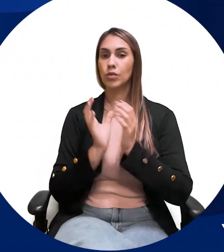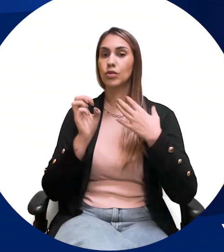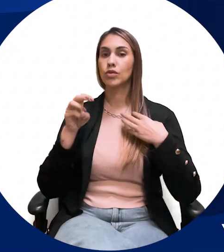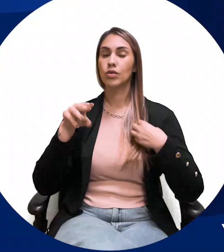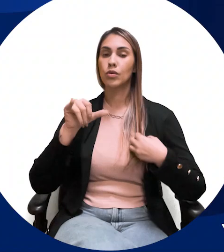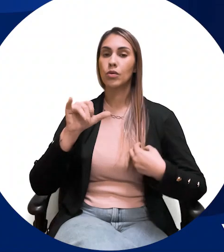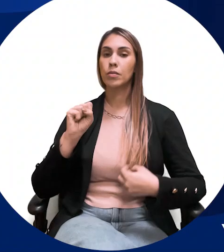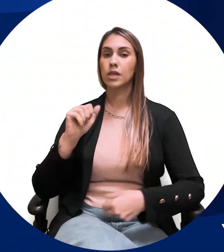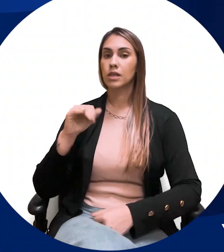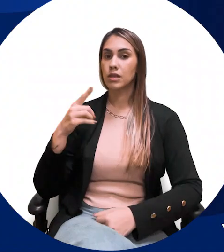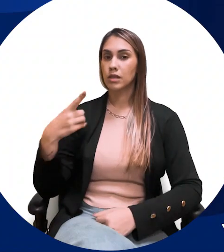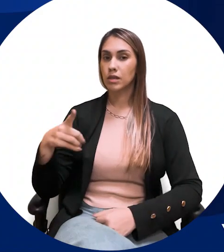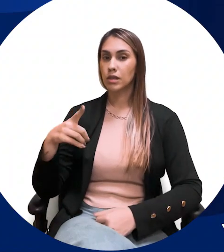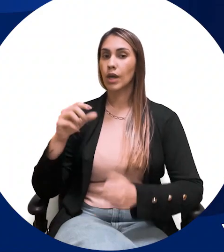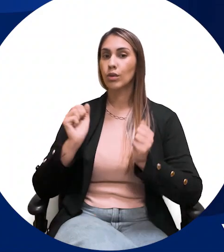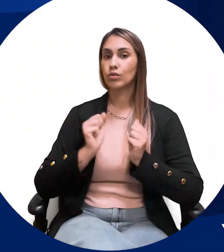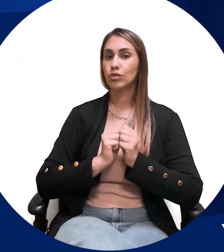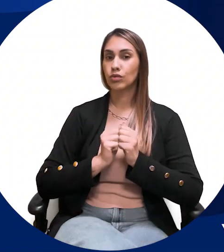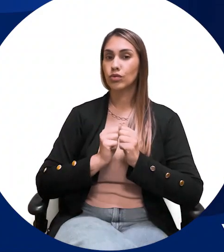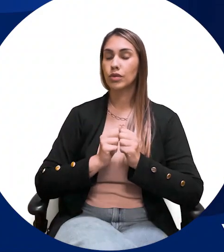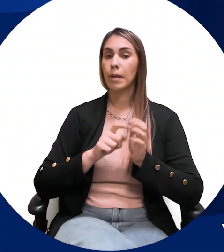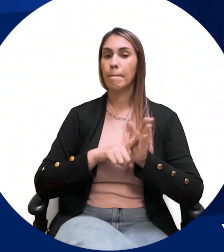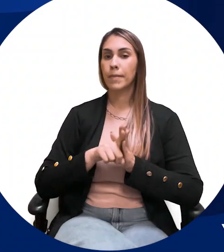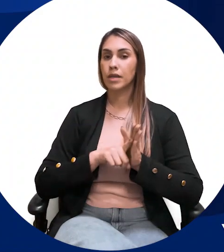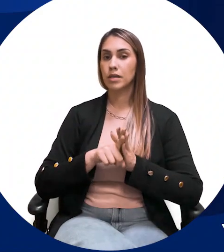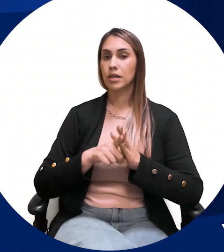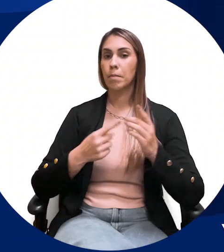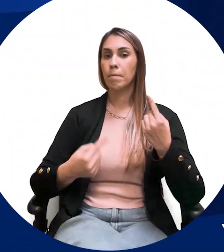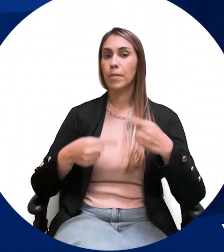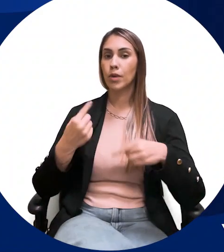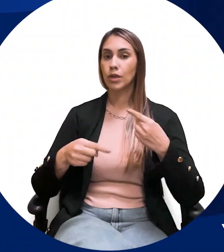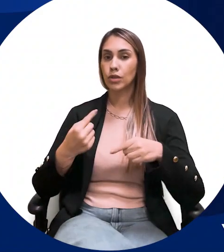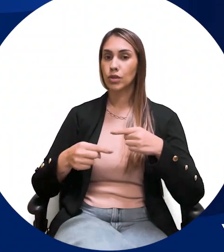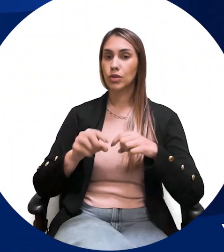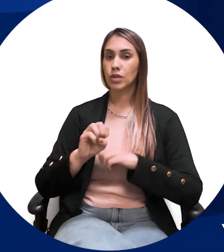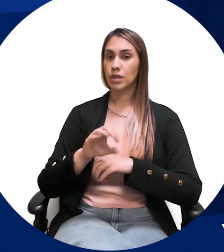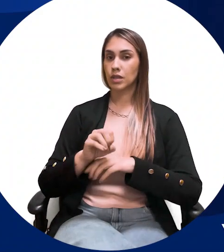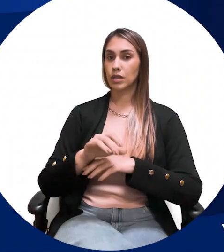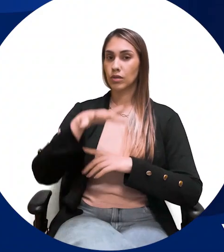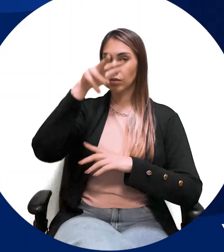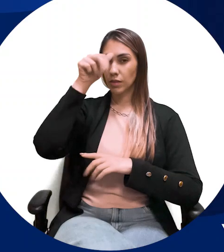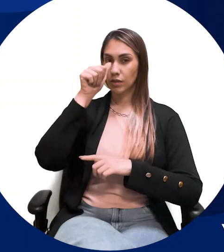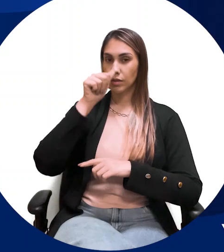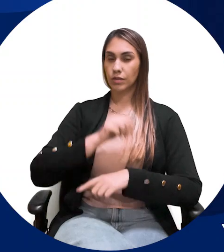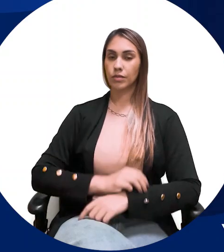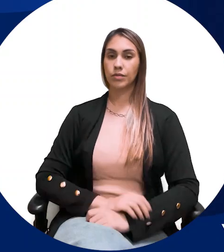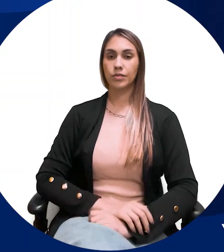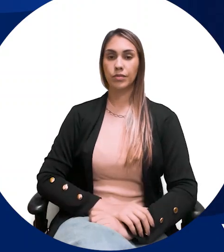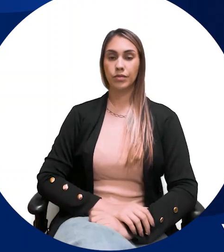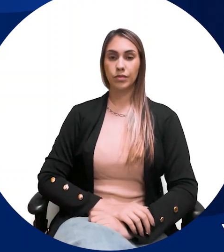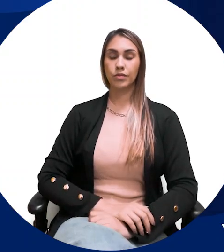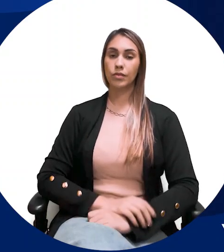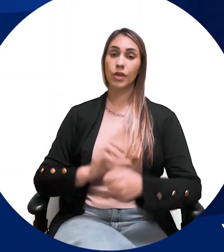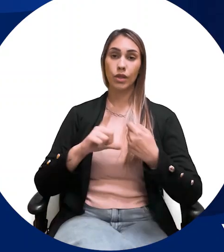Comissão de Qualificação Profissional e ficará condicionado à contribuição da pesquisa com a política pública de educação do Estado de Mato